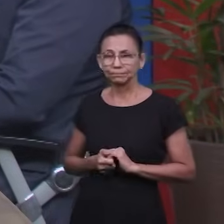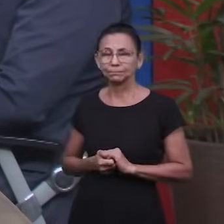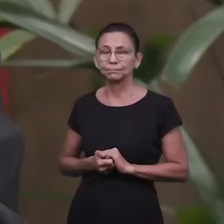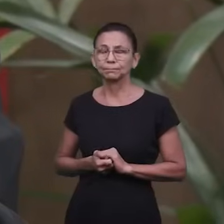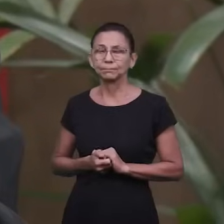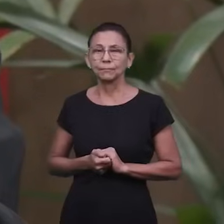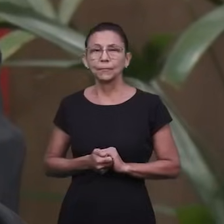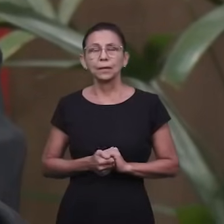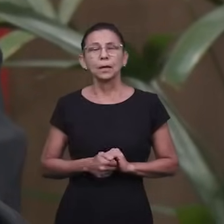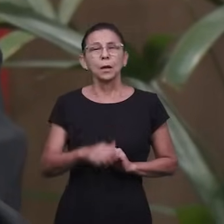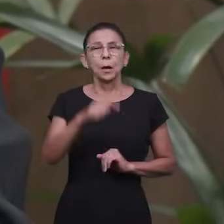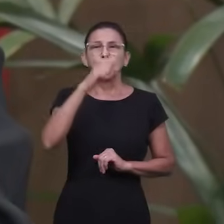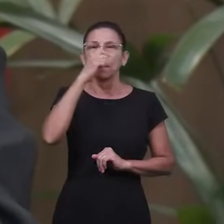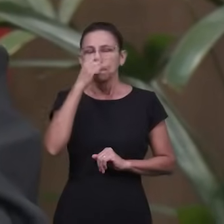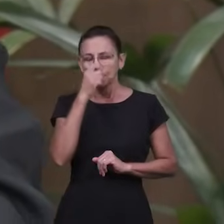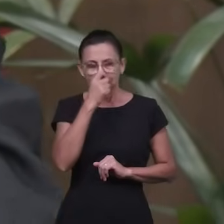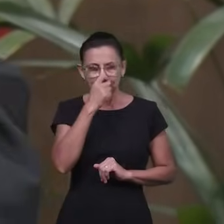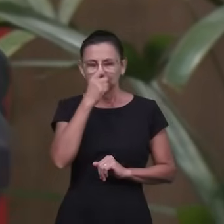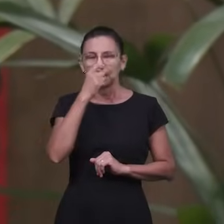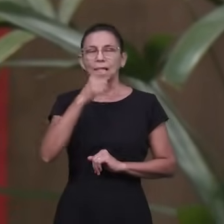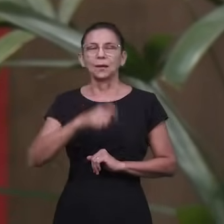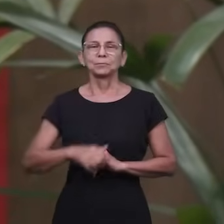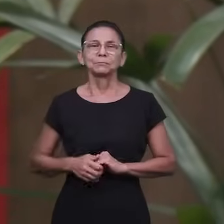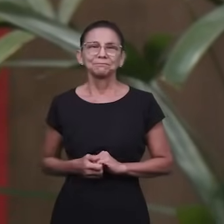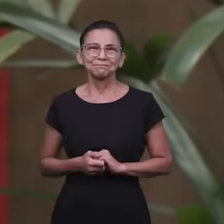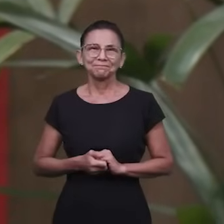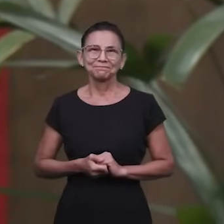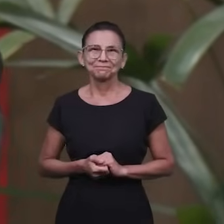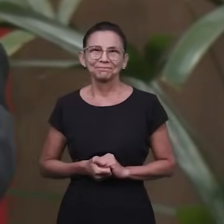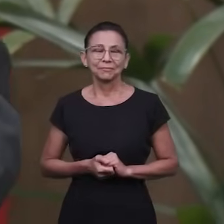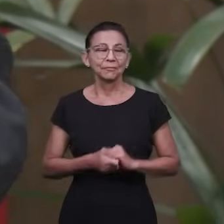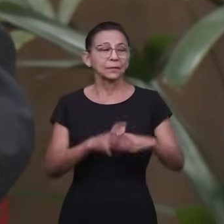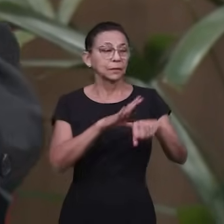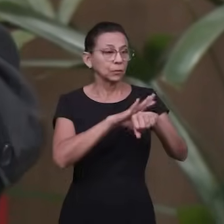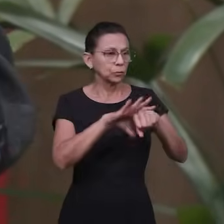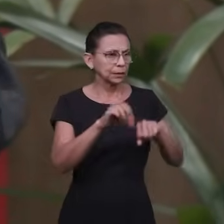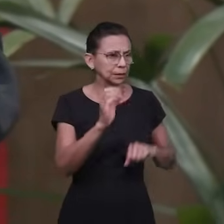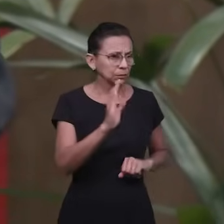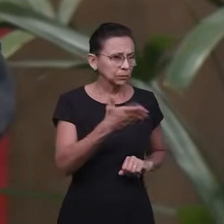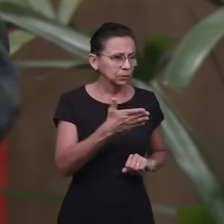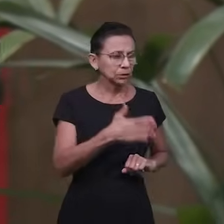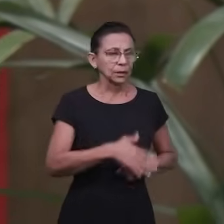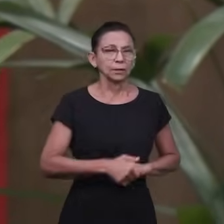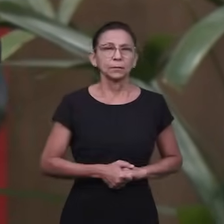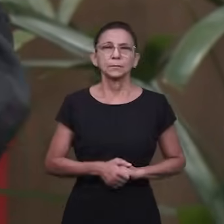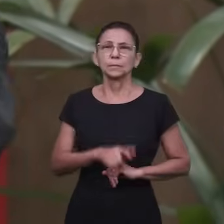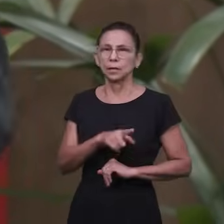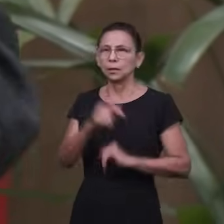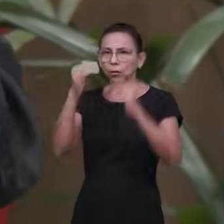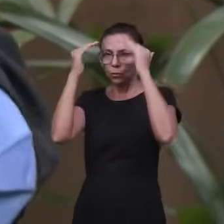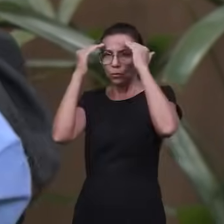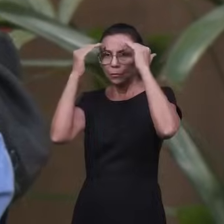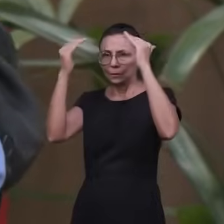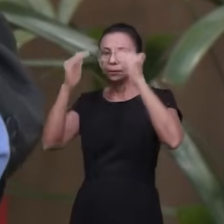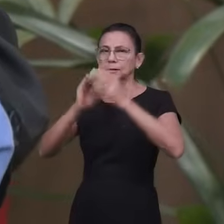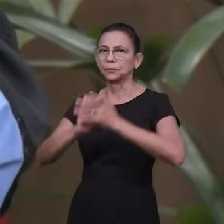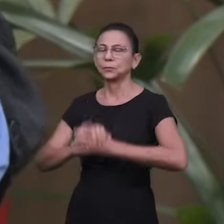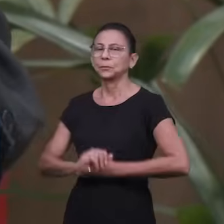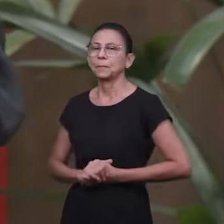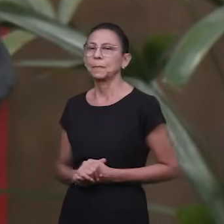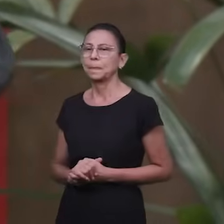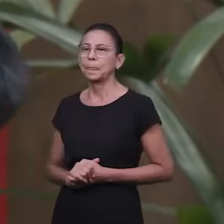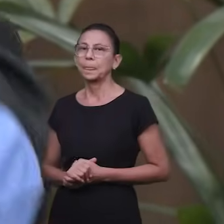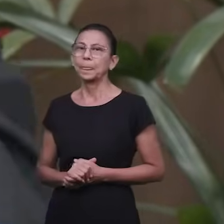então, grande bênção. Eu vou pular o pastor Edson aqui por enquanto, vamos nos 2 que não apareceram ainda,